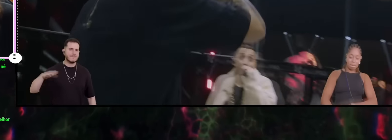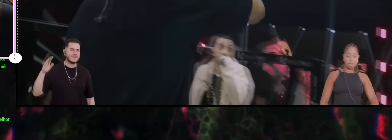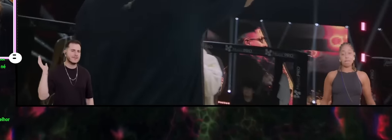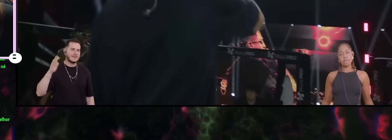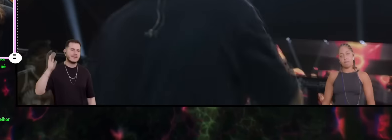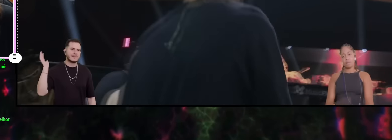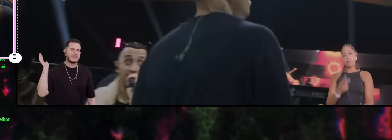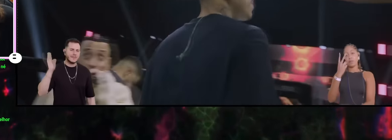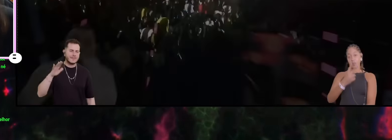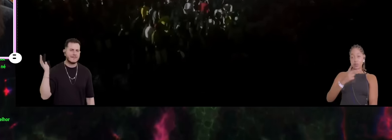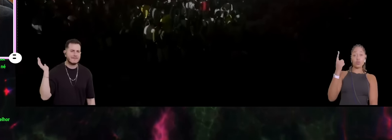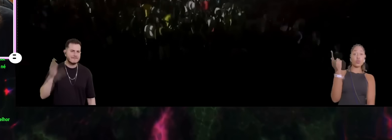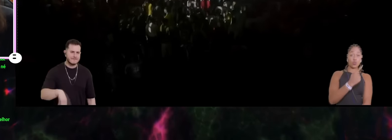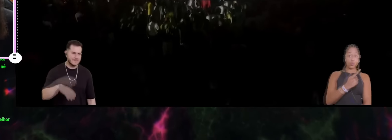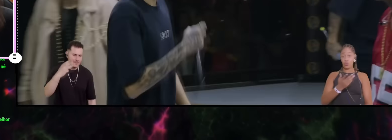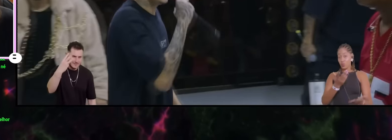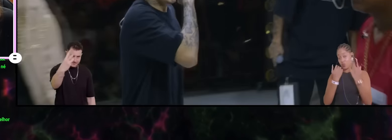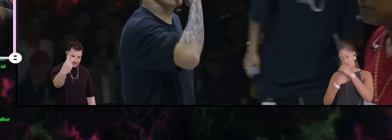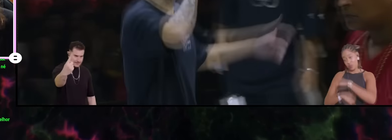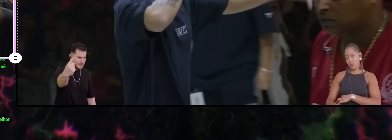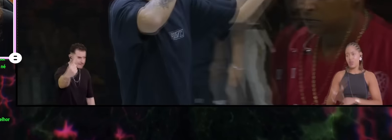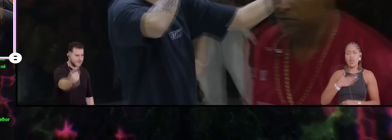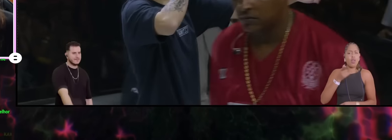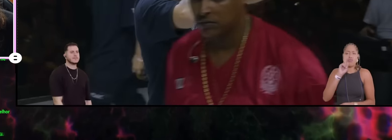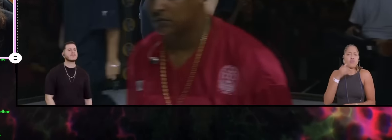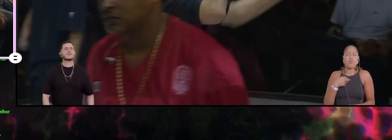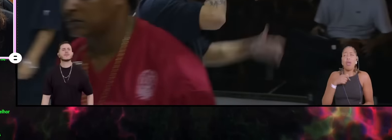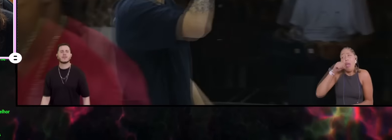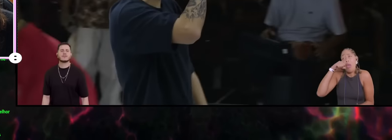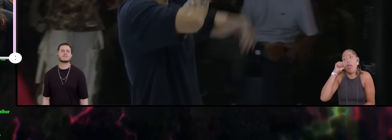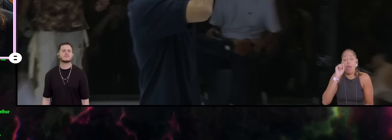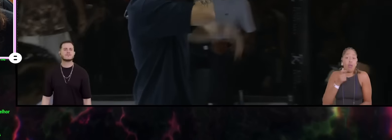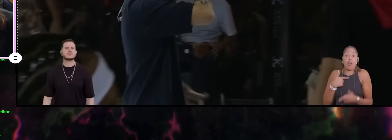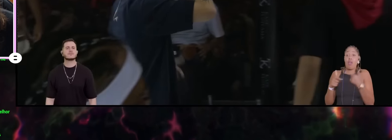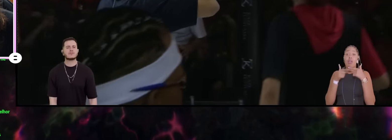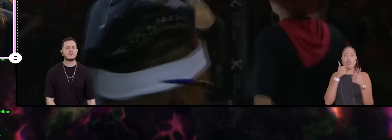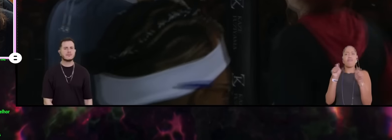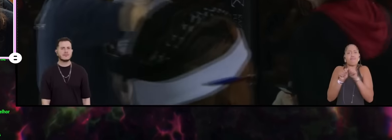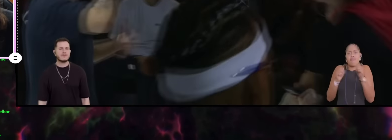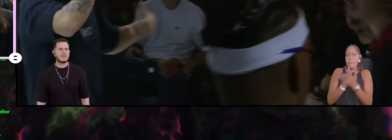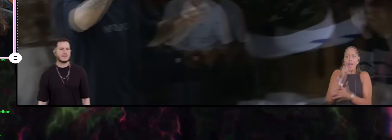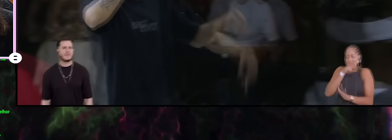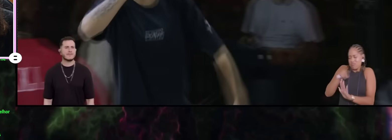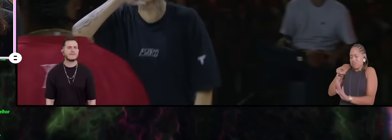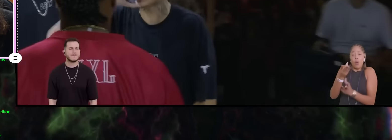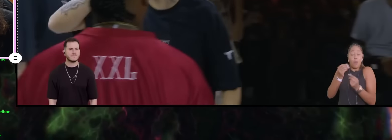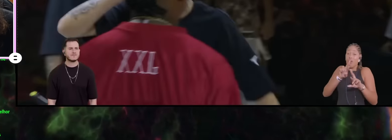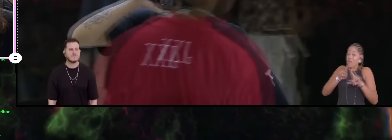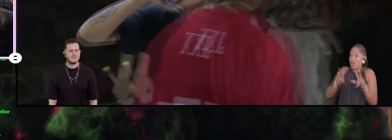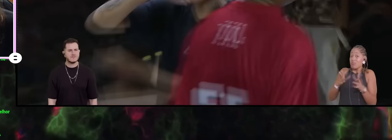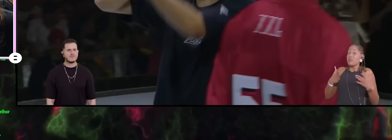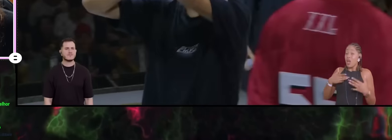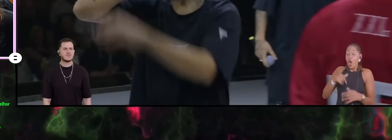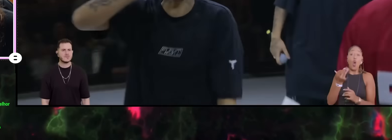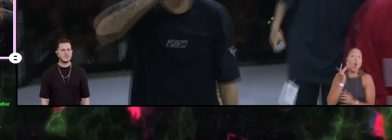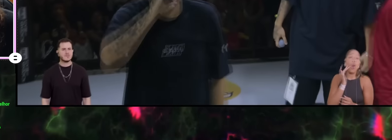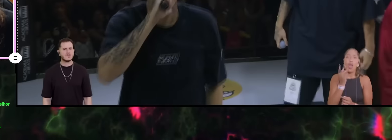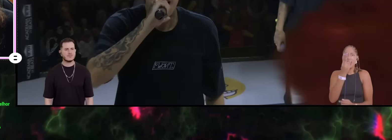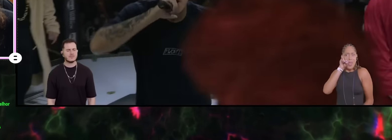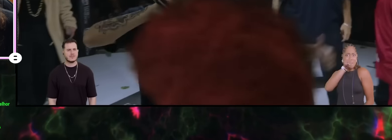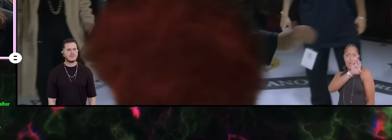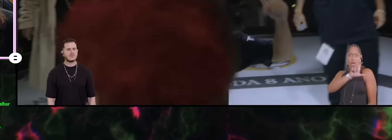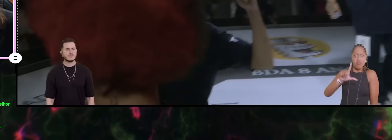Yeah, rima de 3, 2. Eu não sou o Kiko, tiro o KO, que eu faço a kill. Muito pelo contrário, meu tesouro é 30